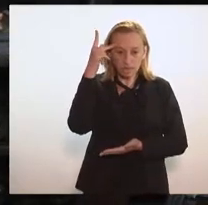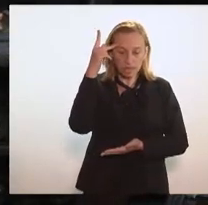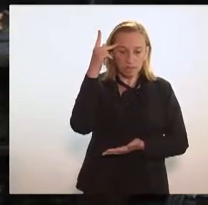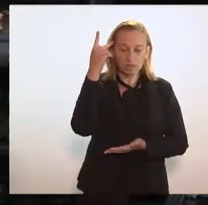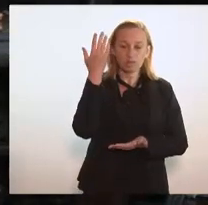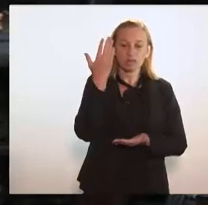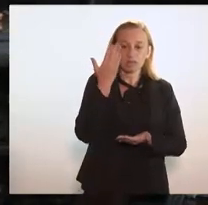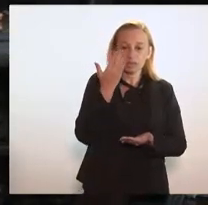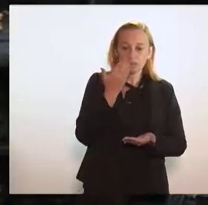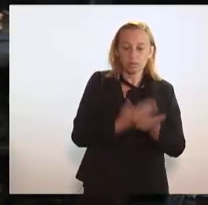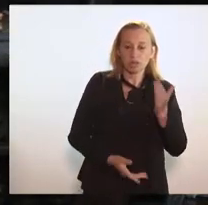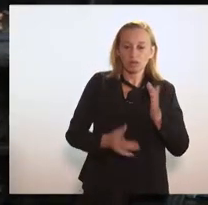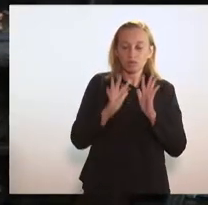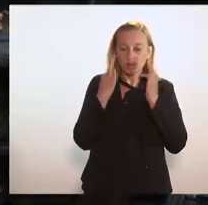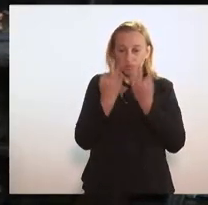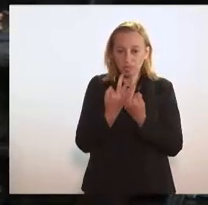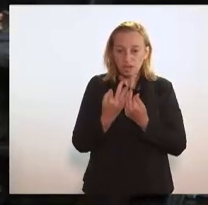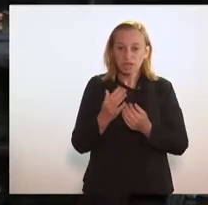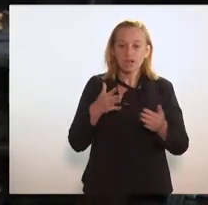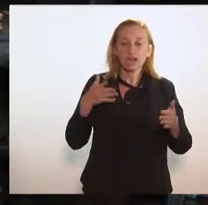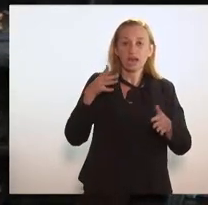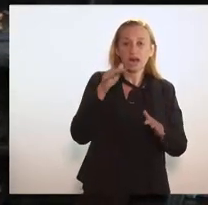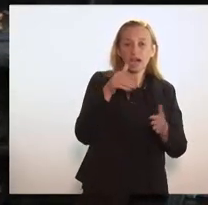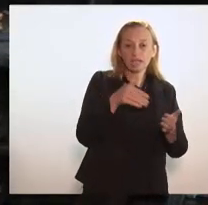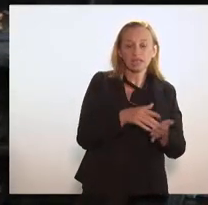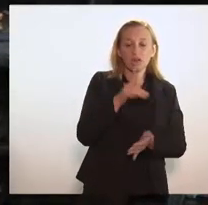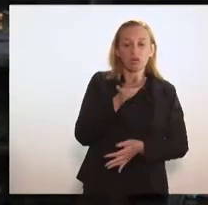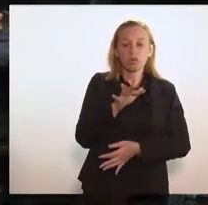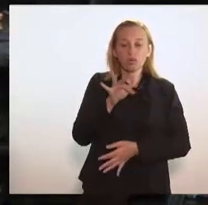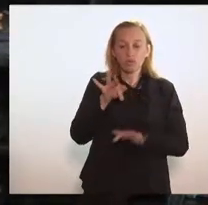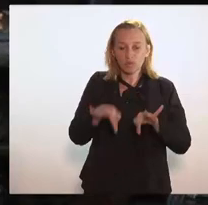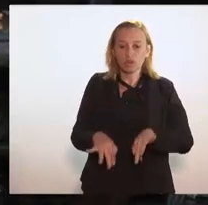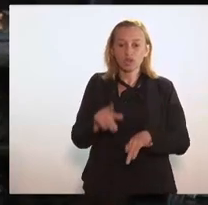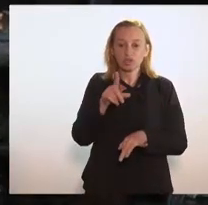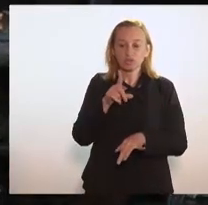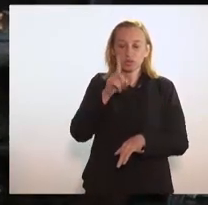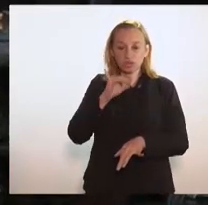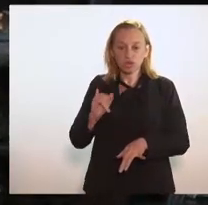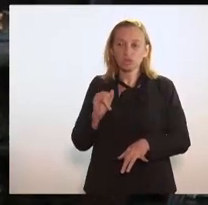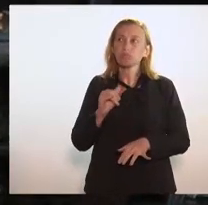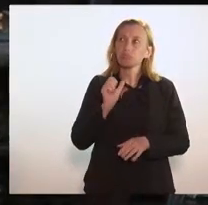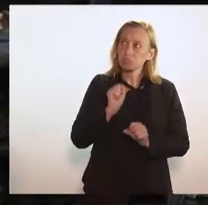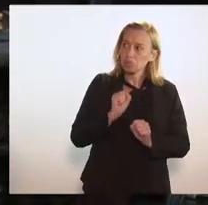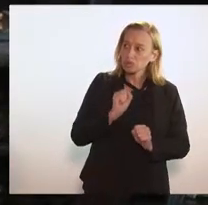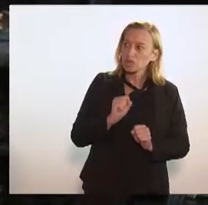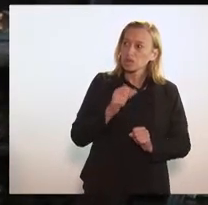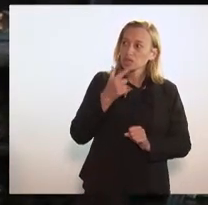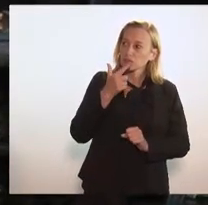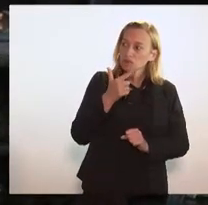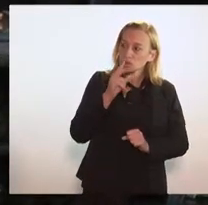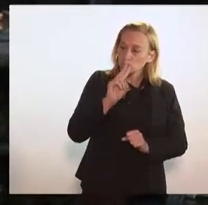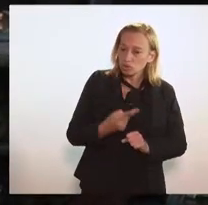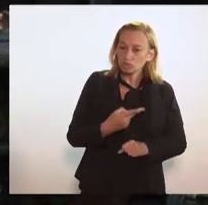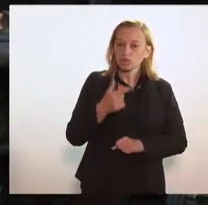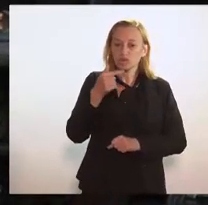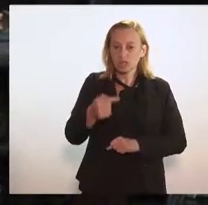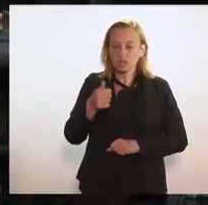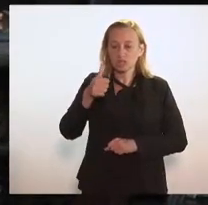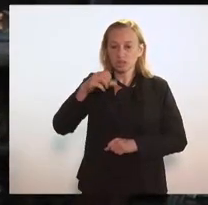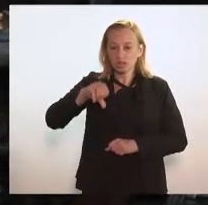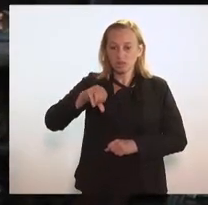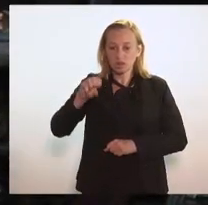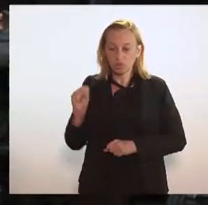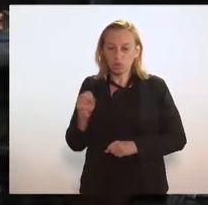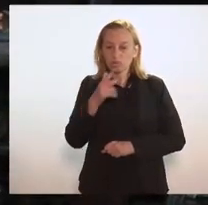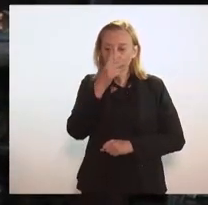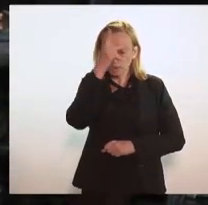importante também dizer que até o final desse dia pode ser que tenhamos cerca de duas mil setecentos e noventa e oito